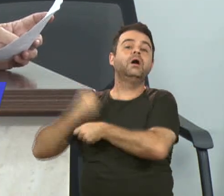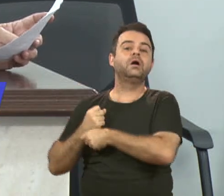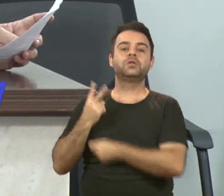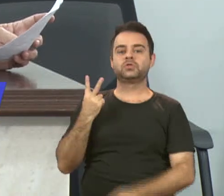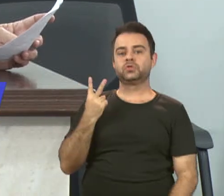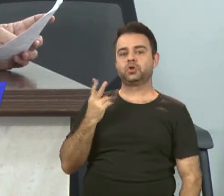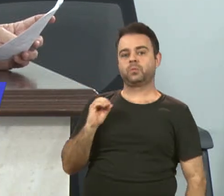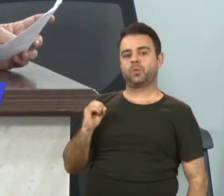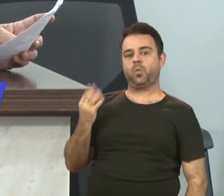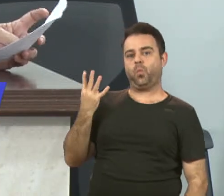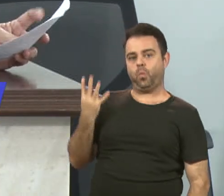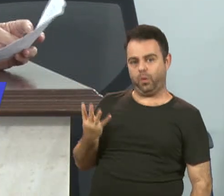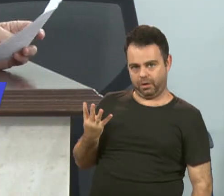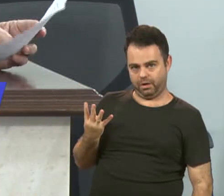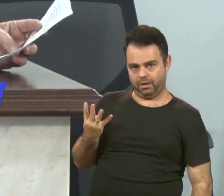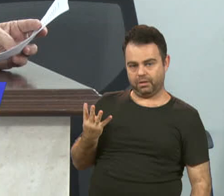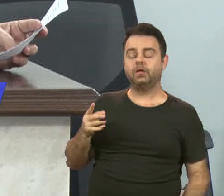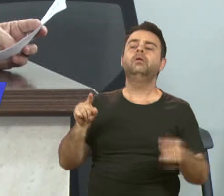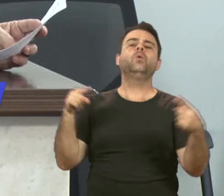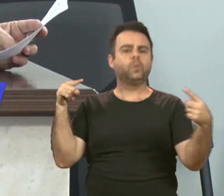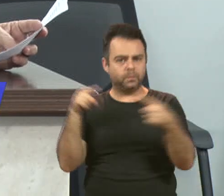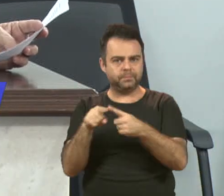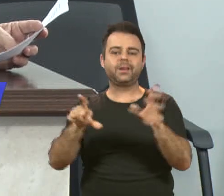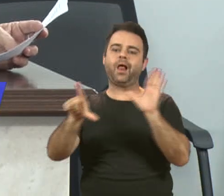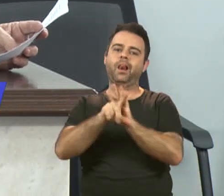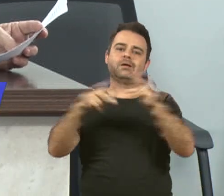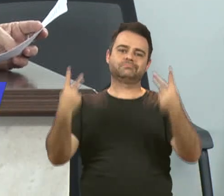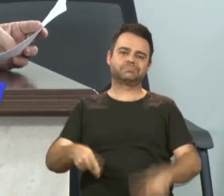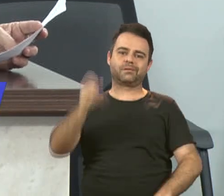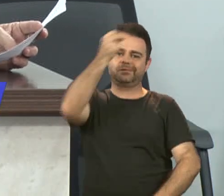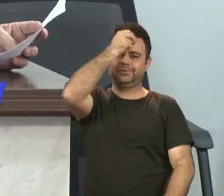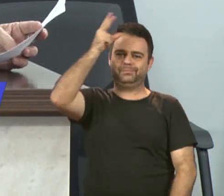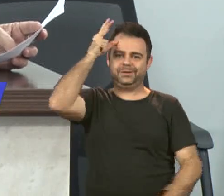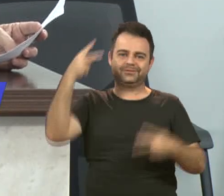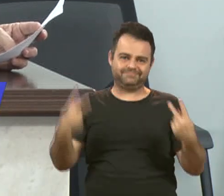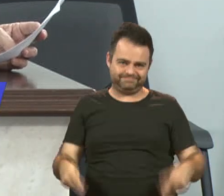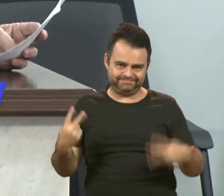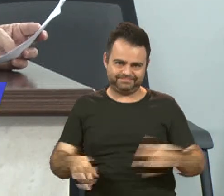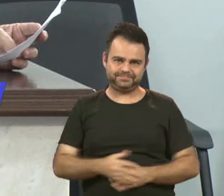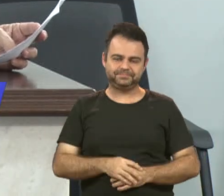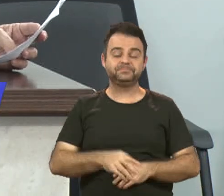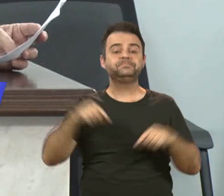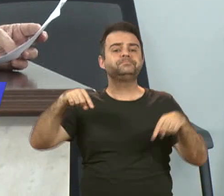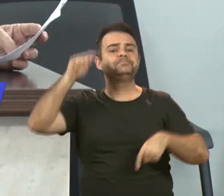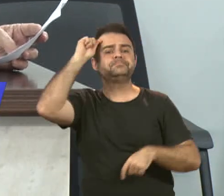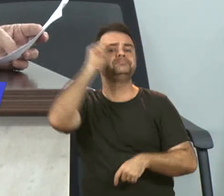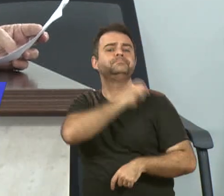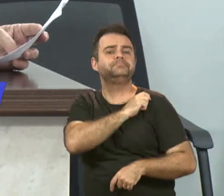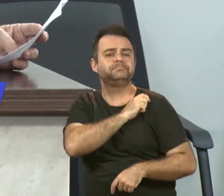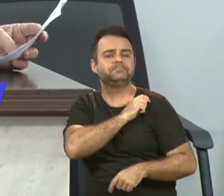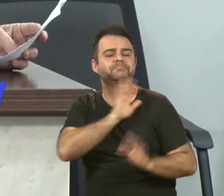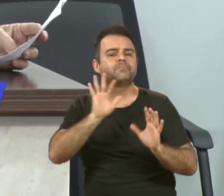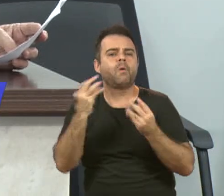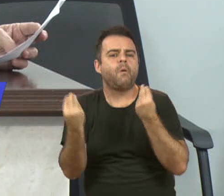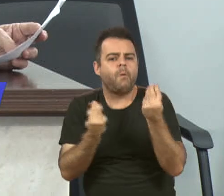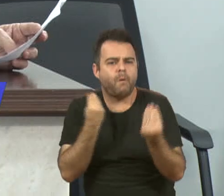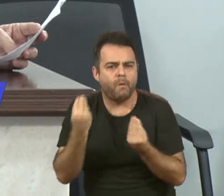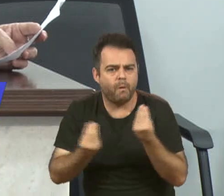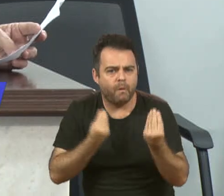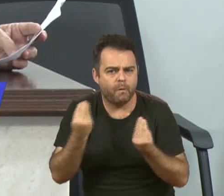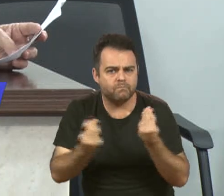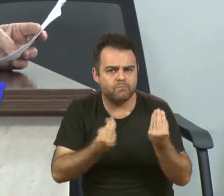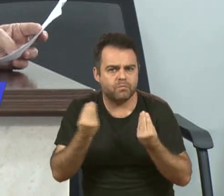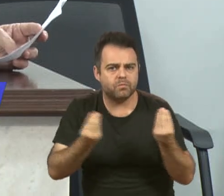que preconiza a Lei Orgânica. Em Rio Preto, a partir da tipificação nacional